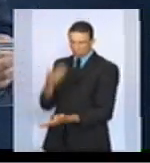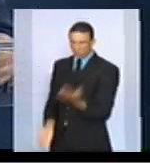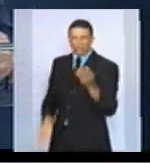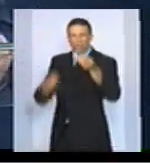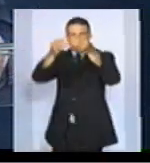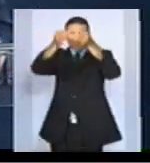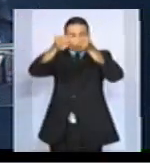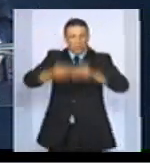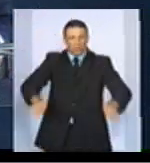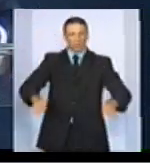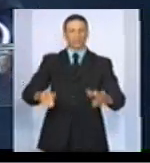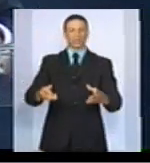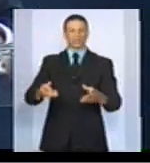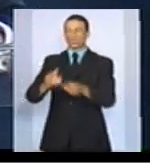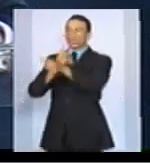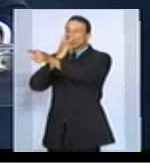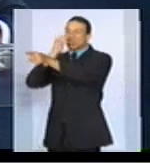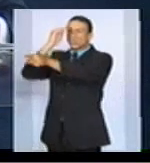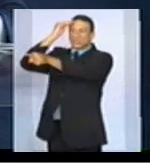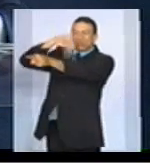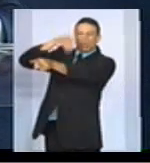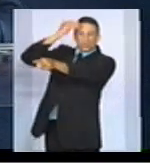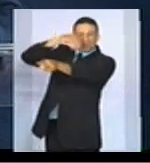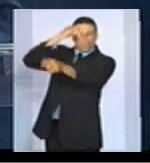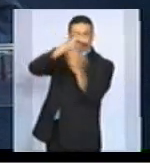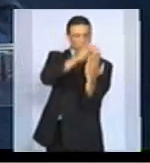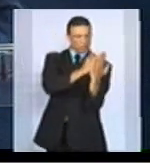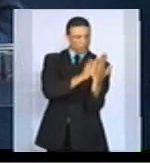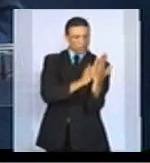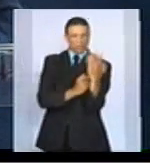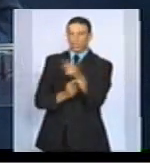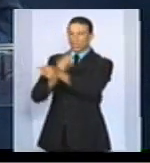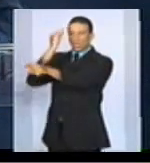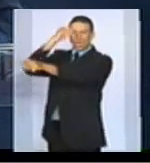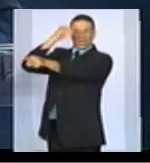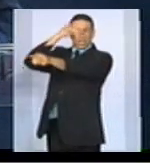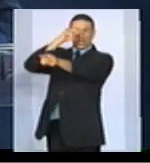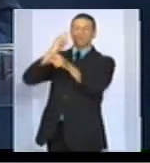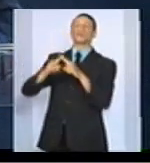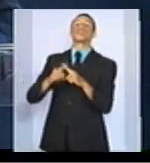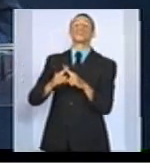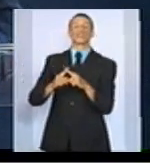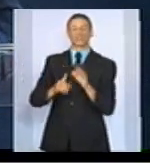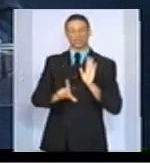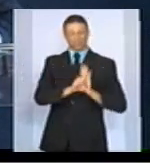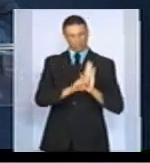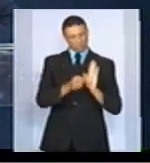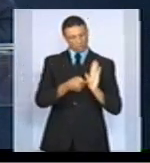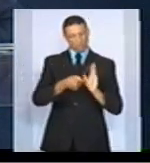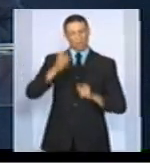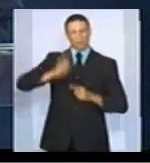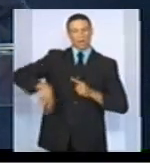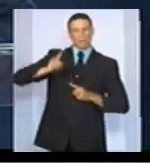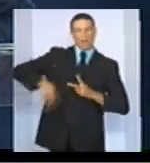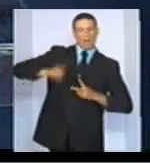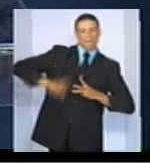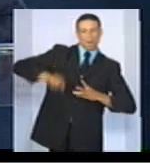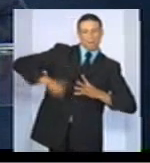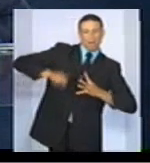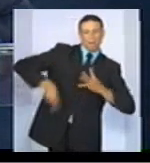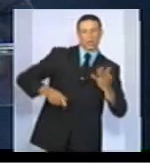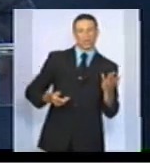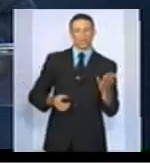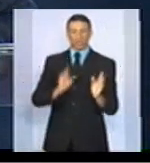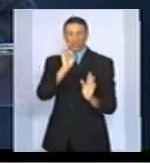produzir desincentivadas a programar porque a restrições impostas não apenas lá